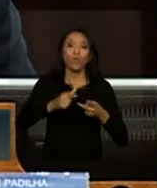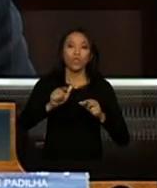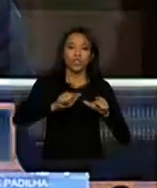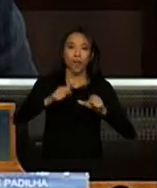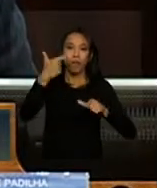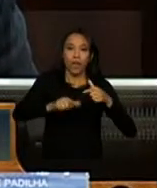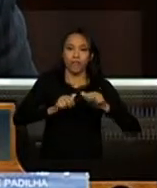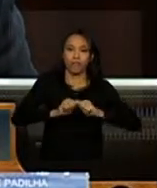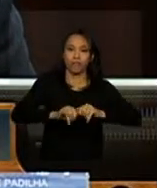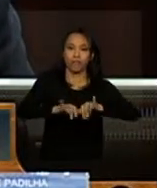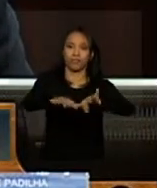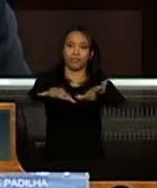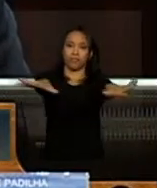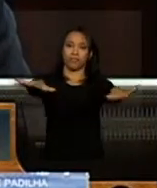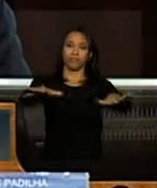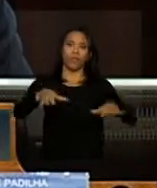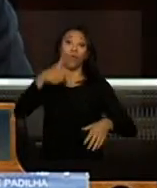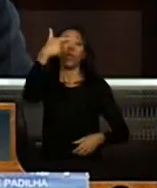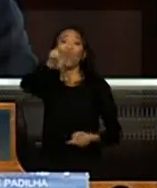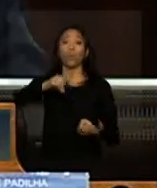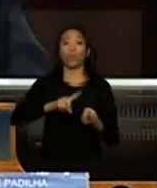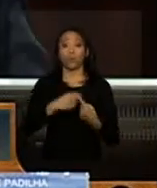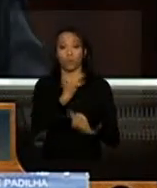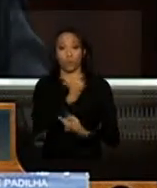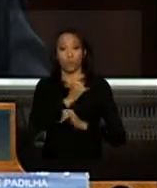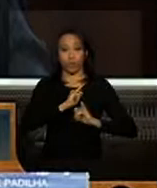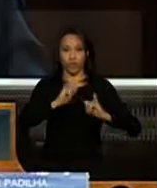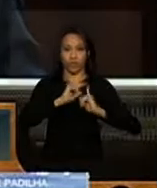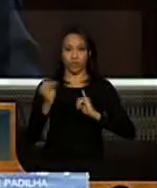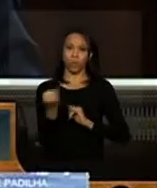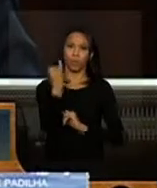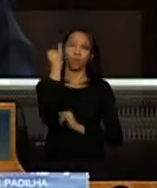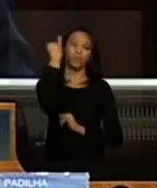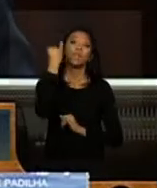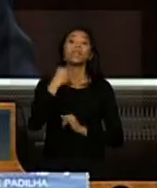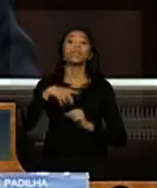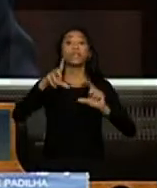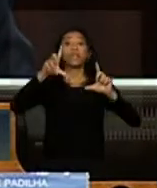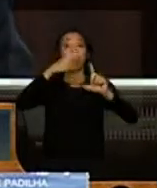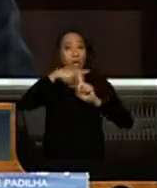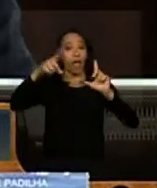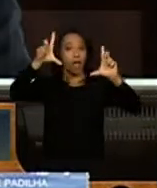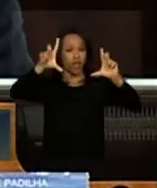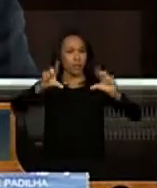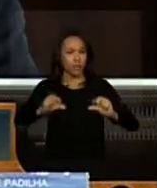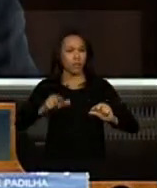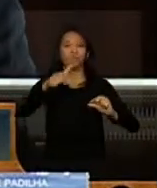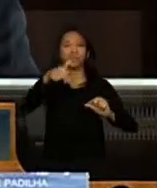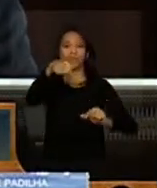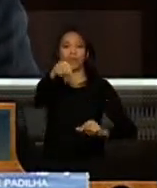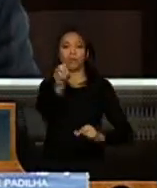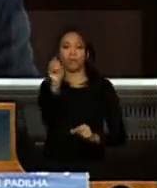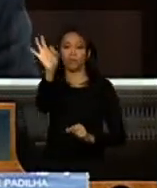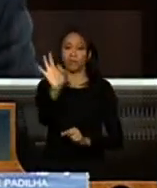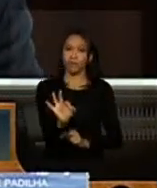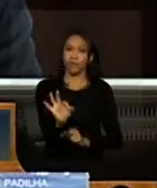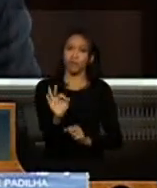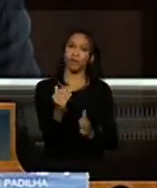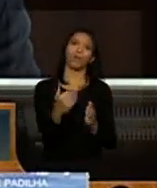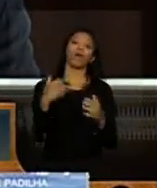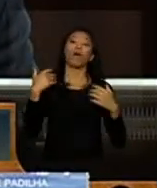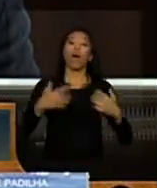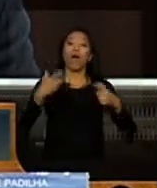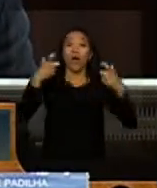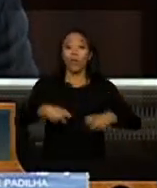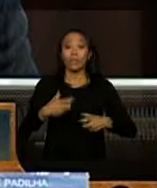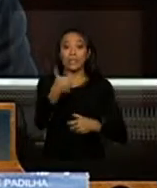Um outro número expressivo é que a maior parte dessa redução, de mais de 70%, a maior parte se deu